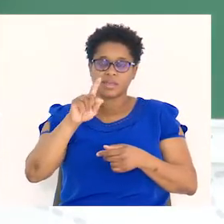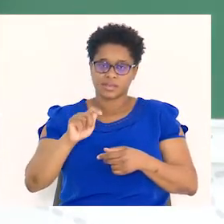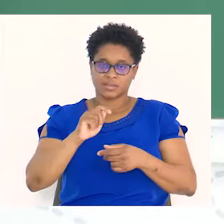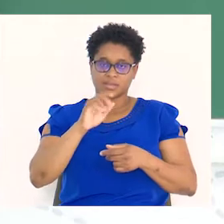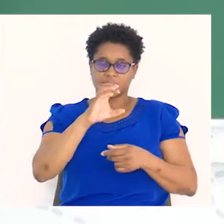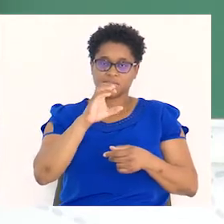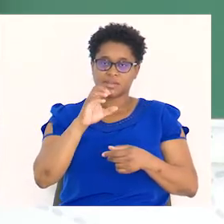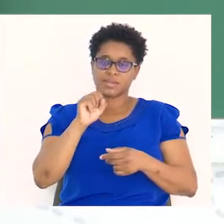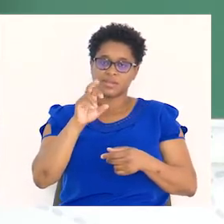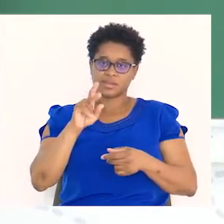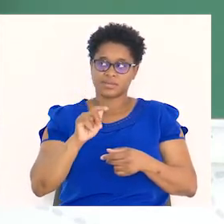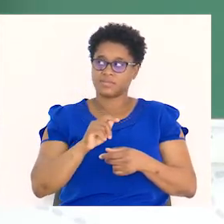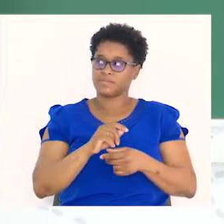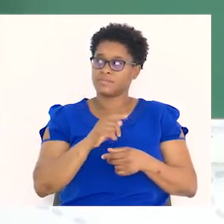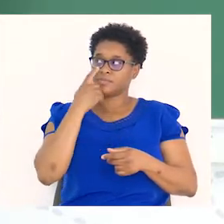Vinagre.